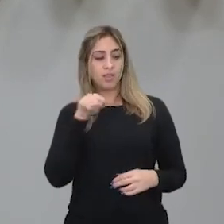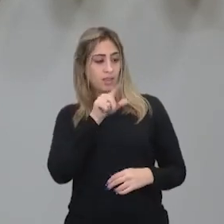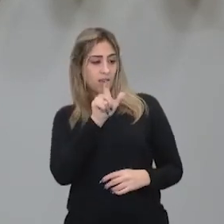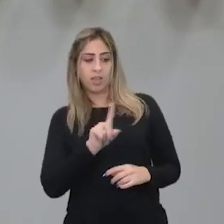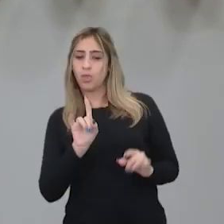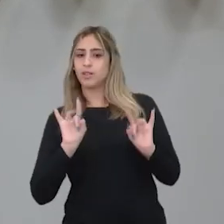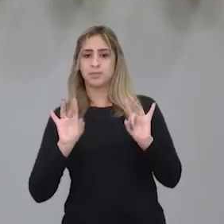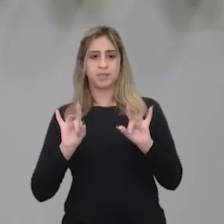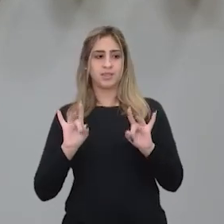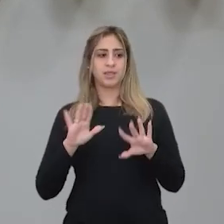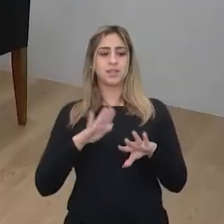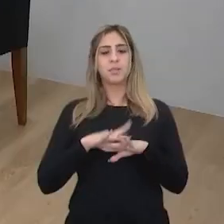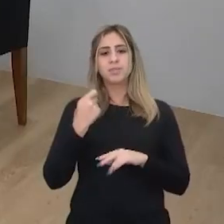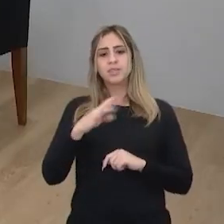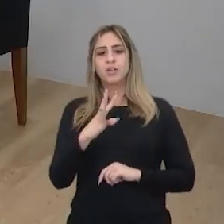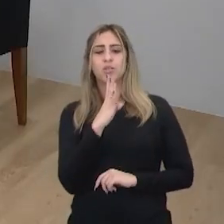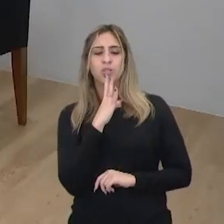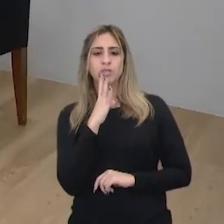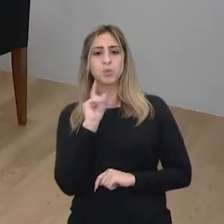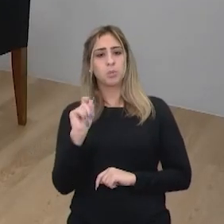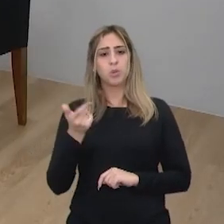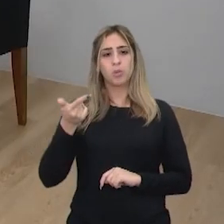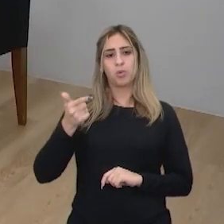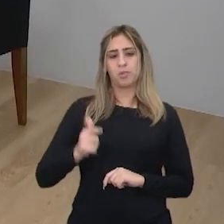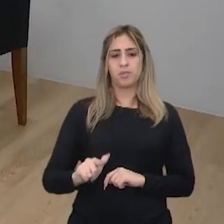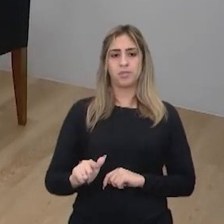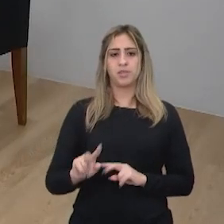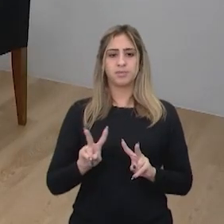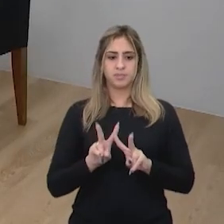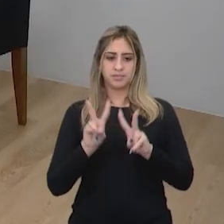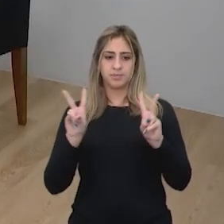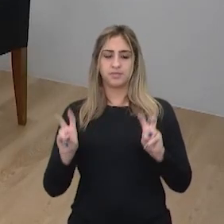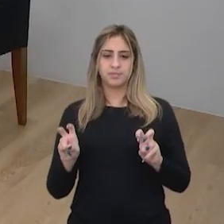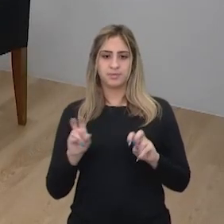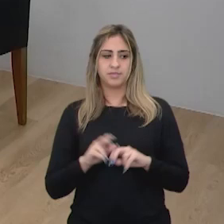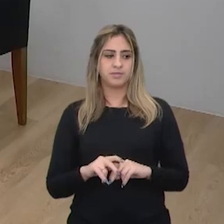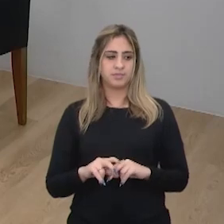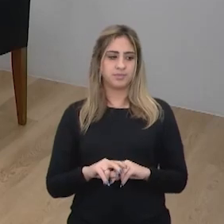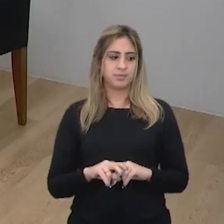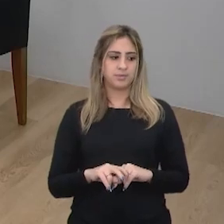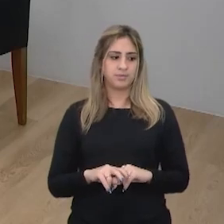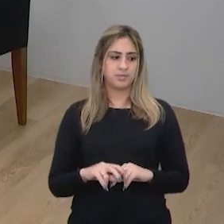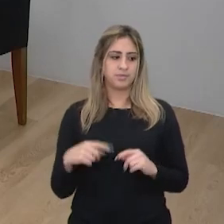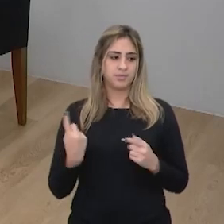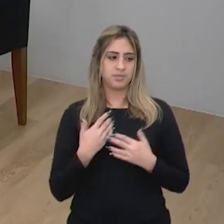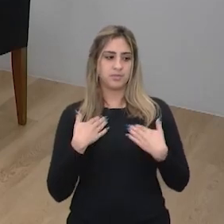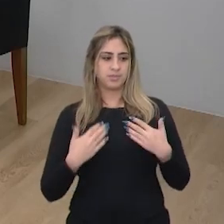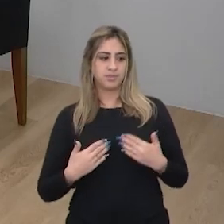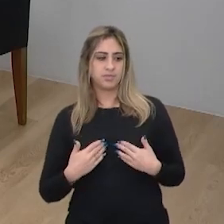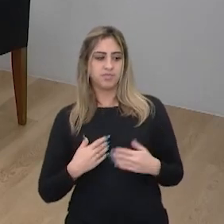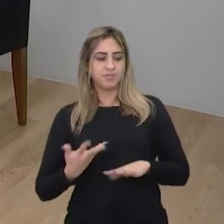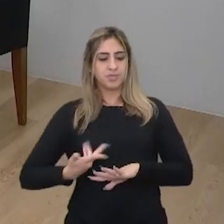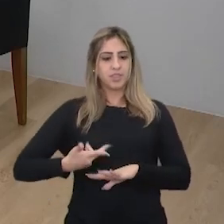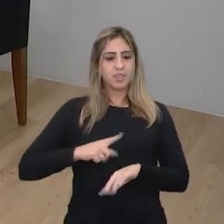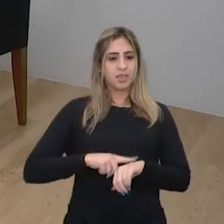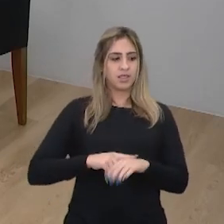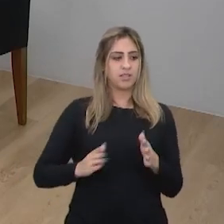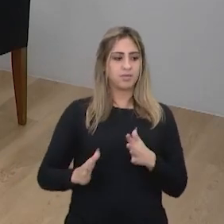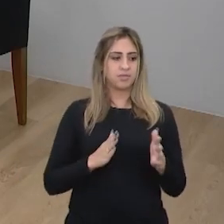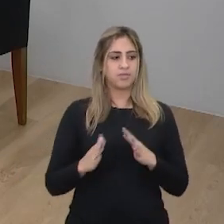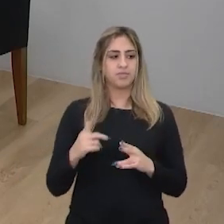é especialista, mas você tem que conhecer um pouquinho sobre a questão do nosso corpo, do nosso metabolismo, para